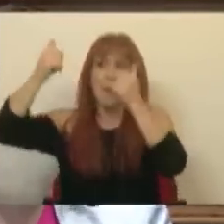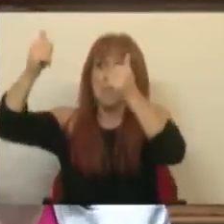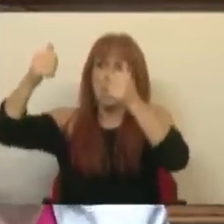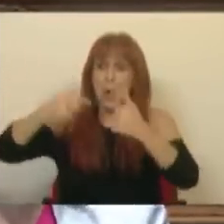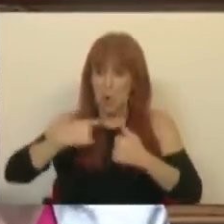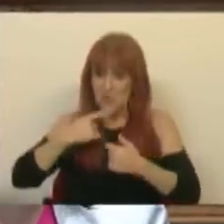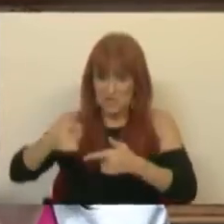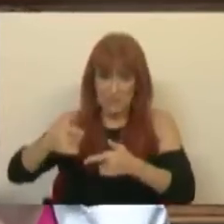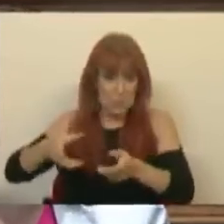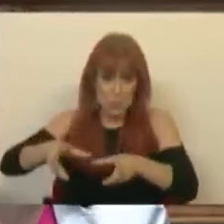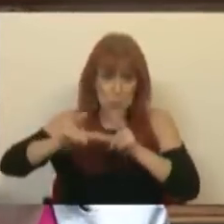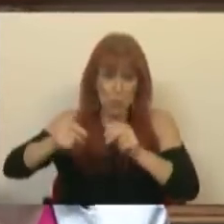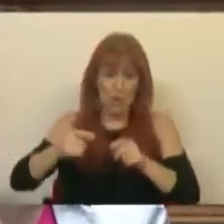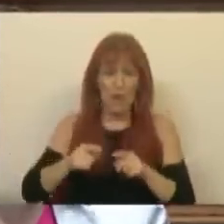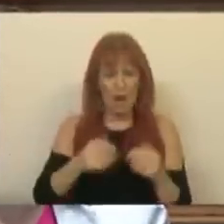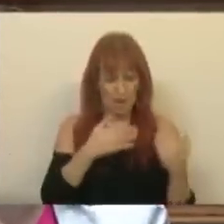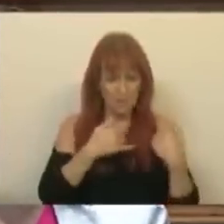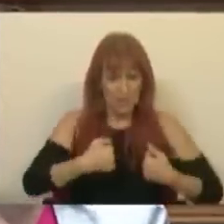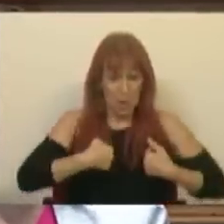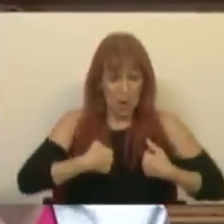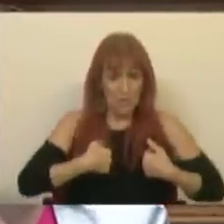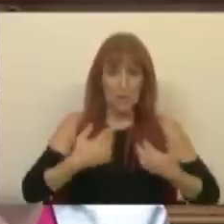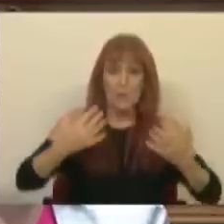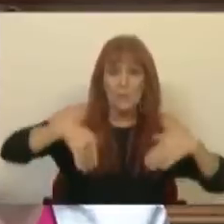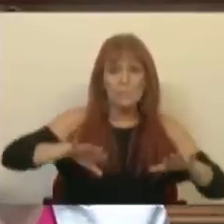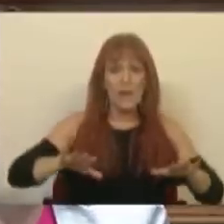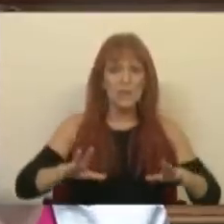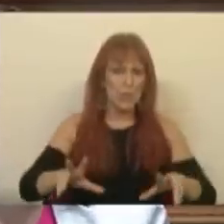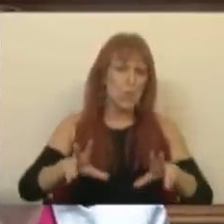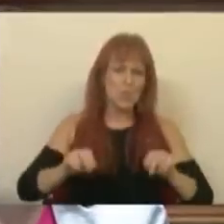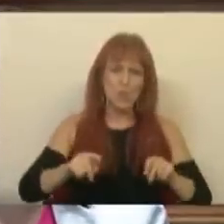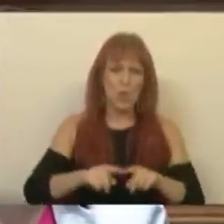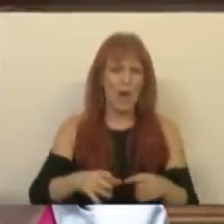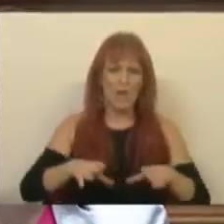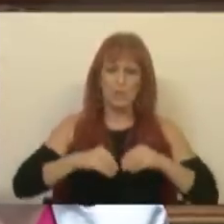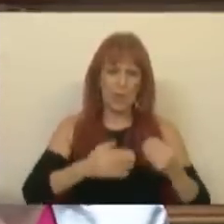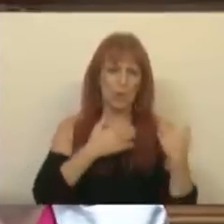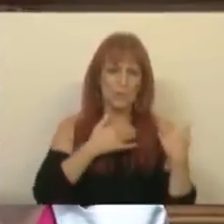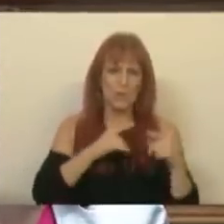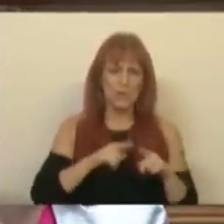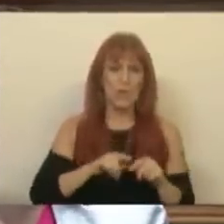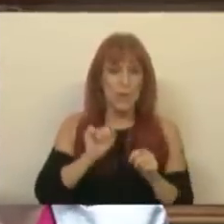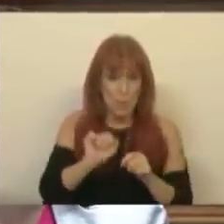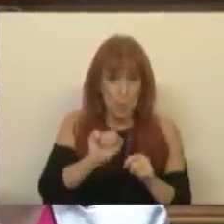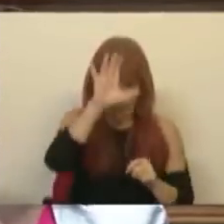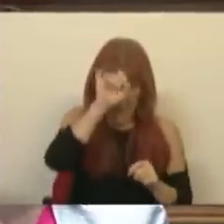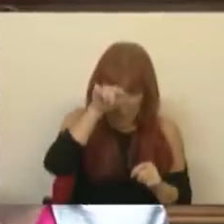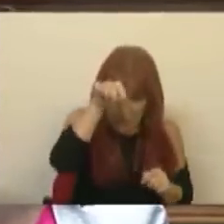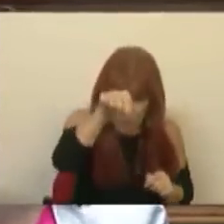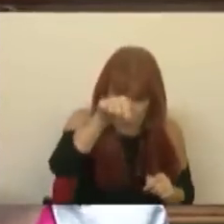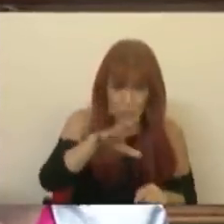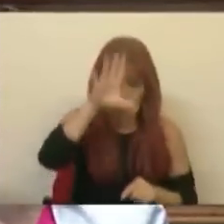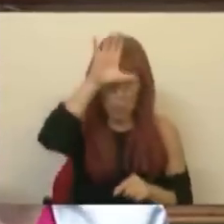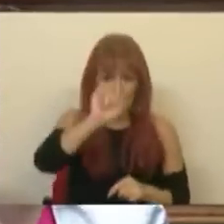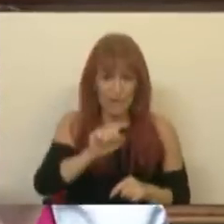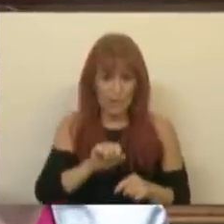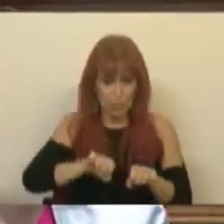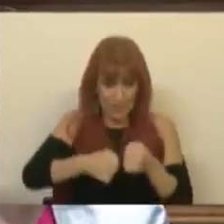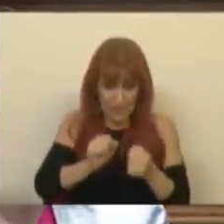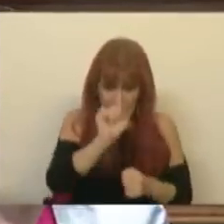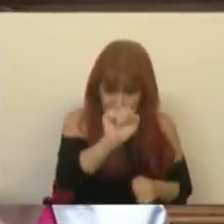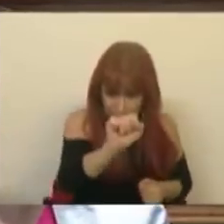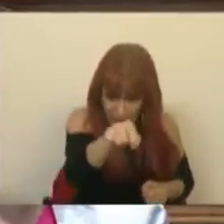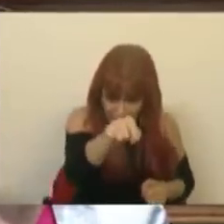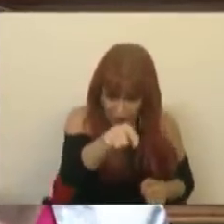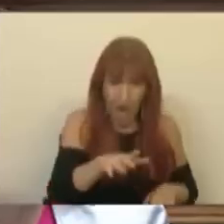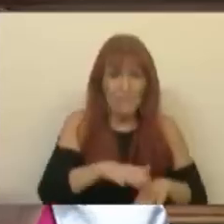o nosso é Nossa responsabilidade no entanto nunca me responsabilidade com que o seu governo o governo do seu partido